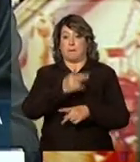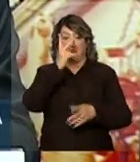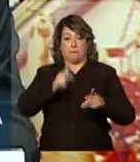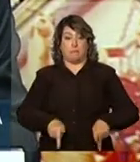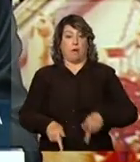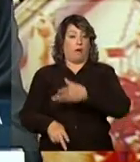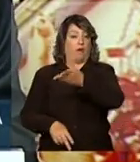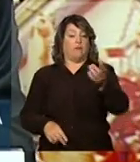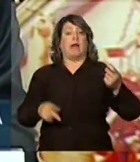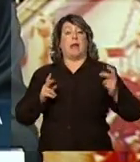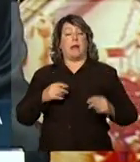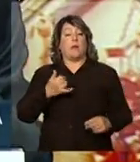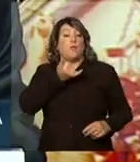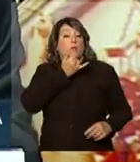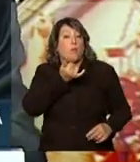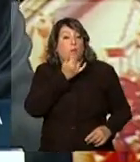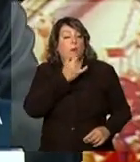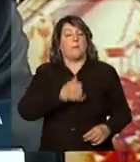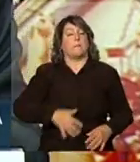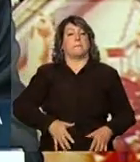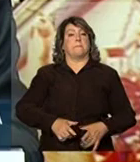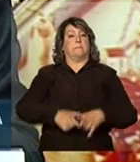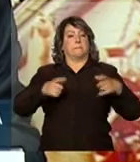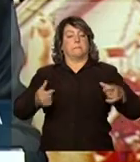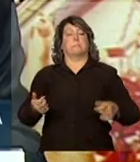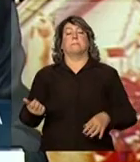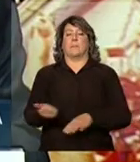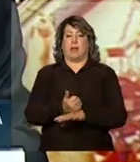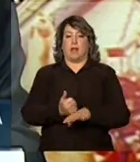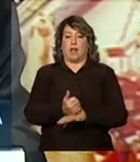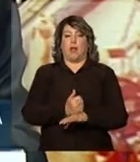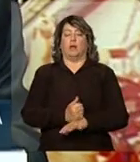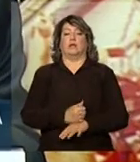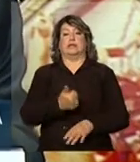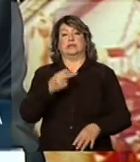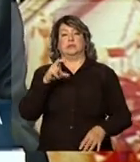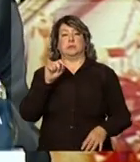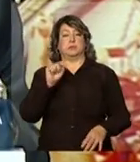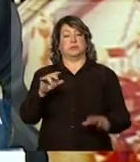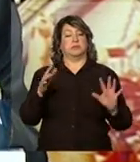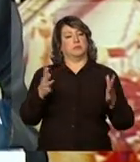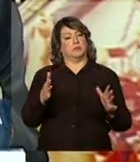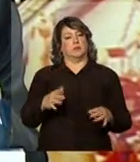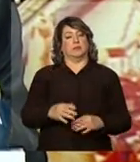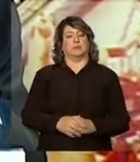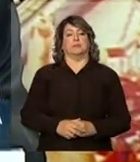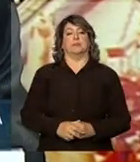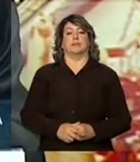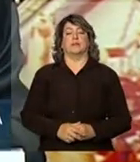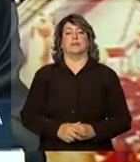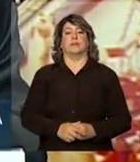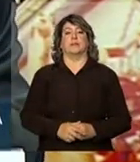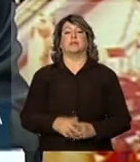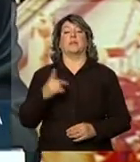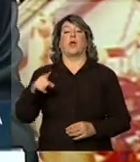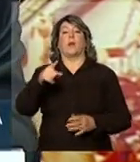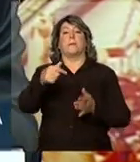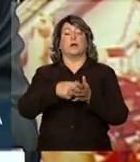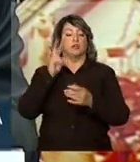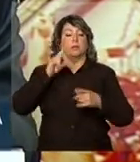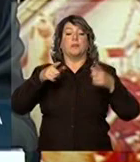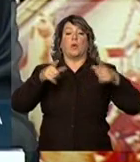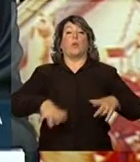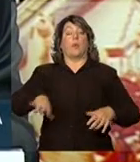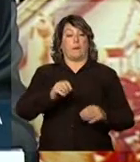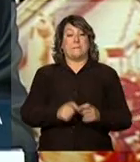pior cenário para, se for melhor, né? Mas a gente se prepara para até 150 mil. A outra pergunta foi... A região.